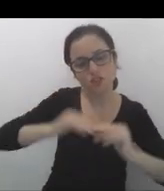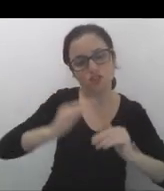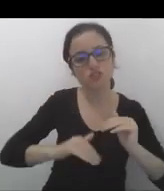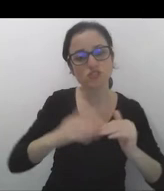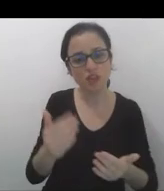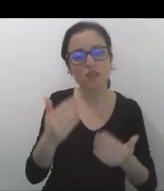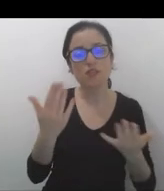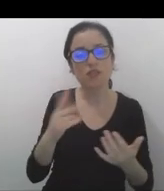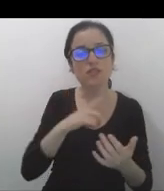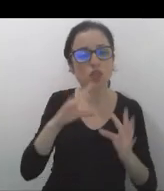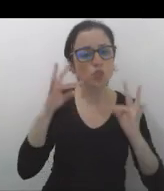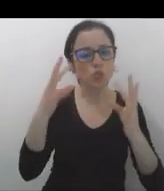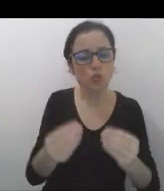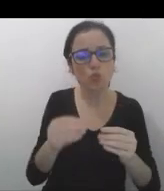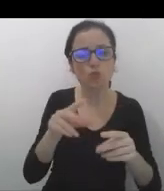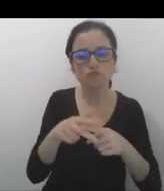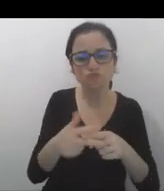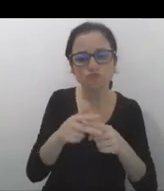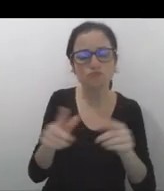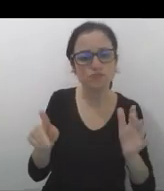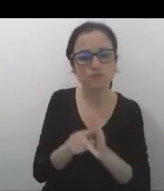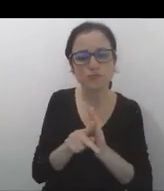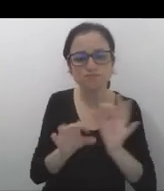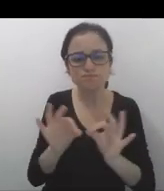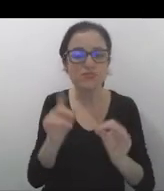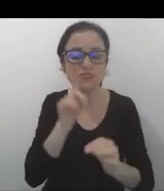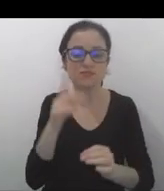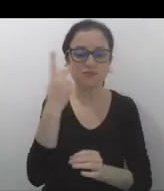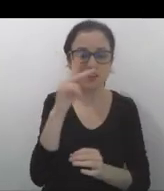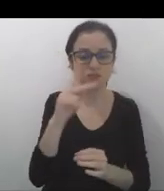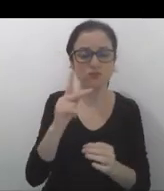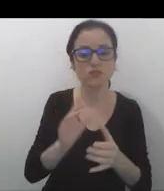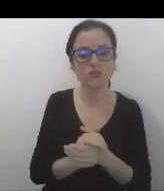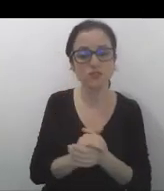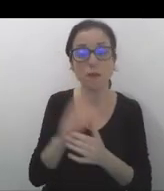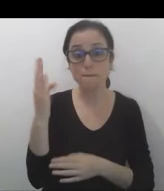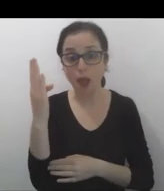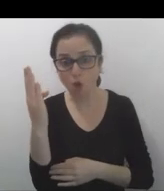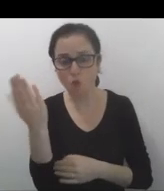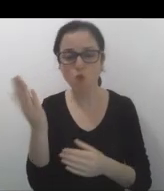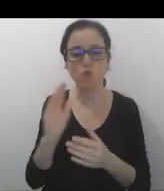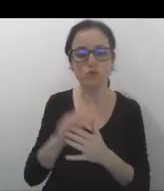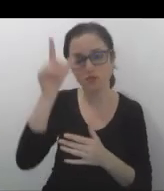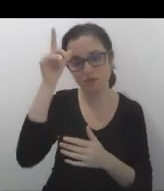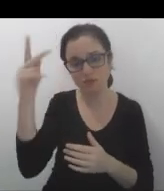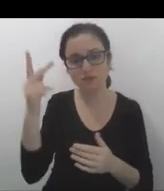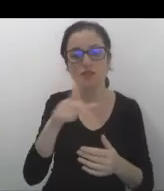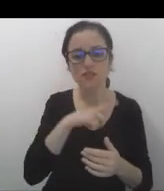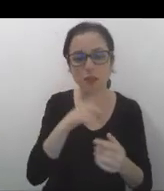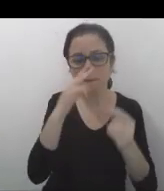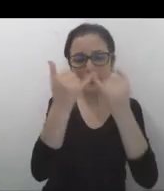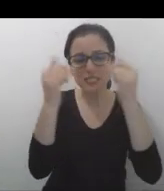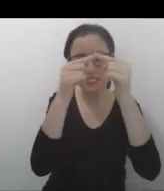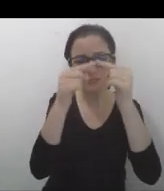learning by doing, etc. Então, você tem toda uma outra configuração americana, né? da